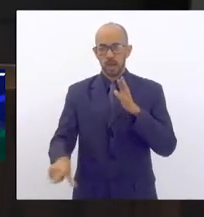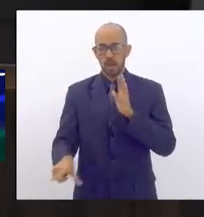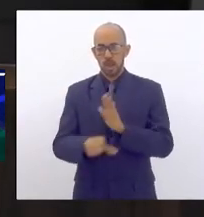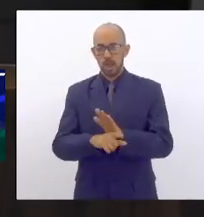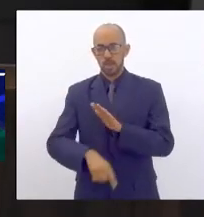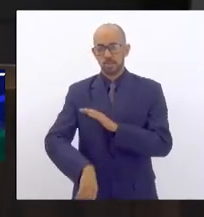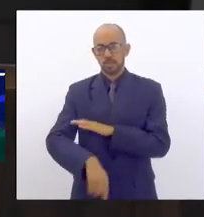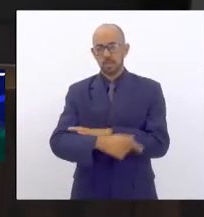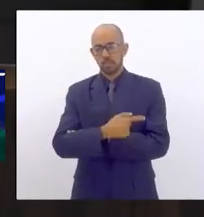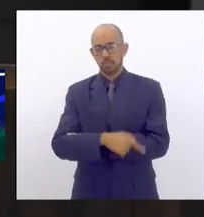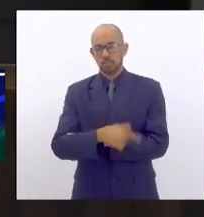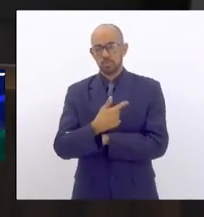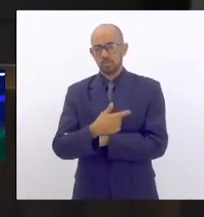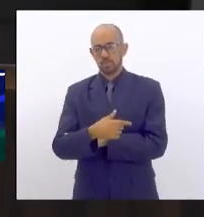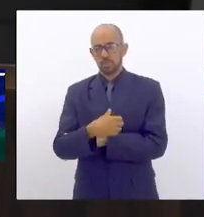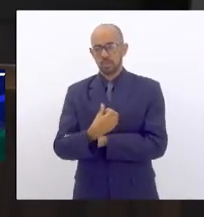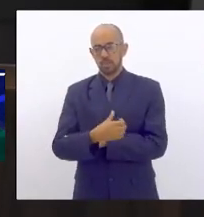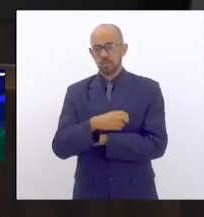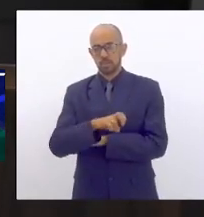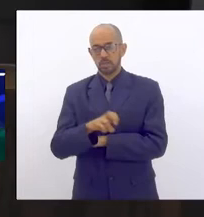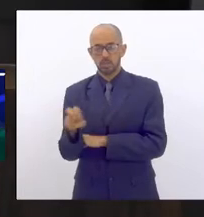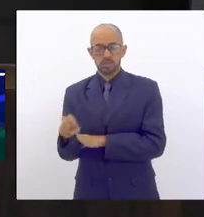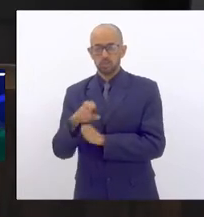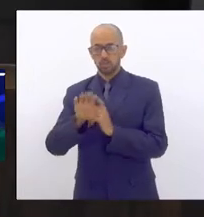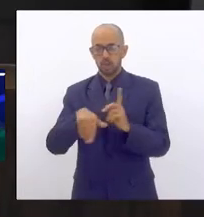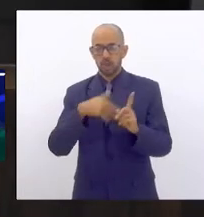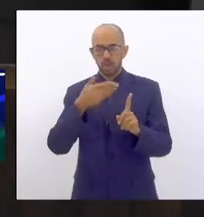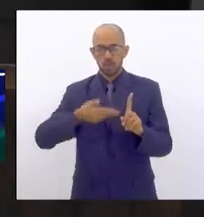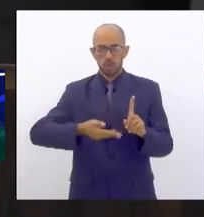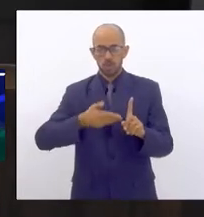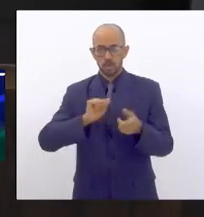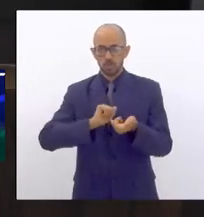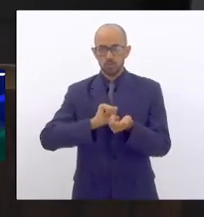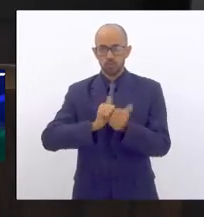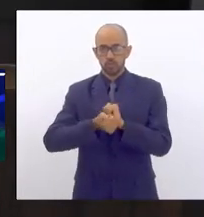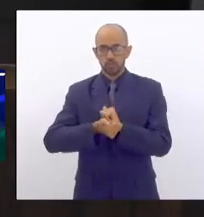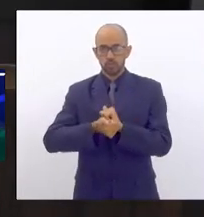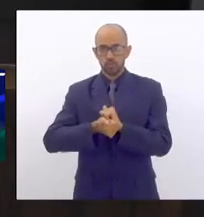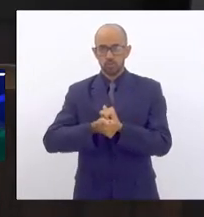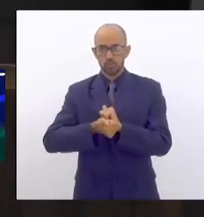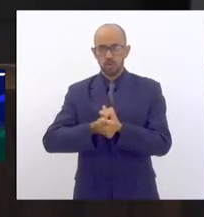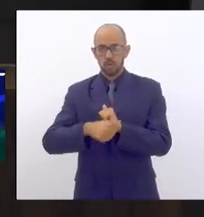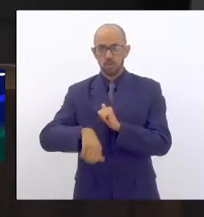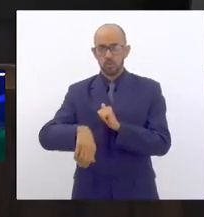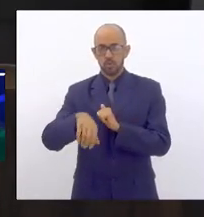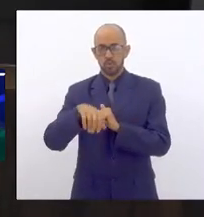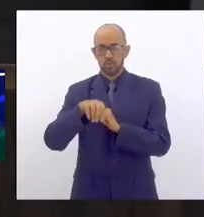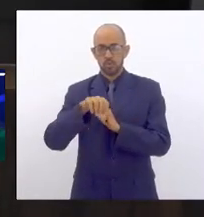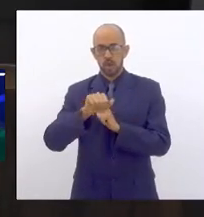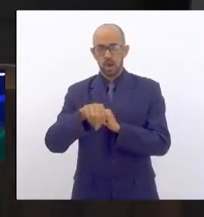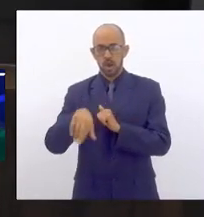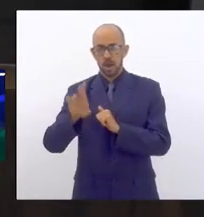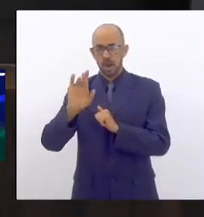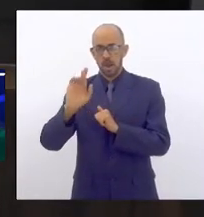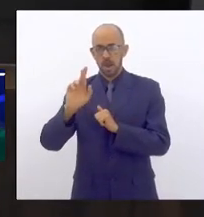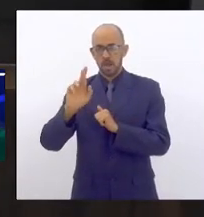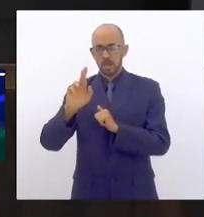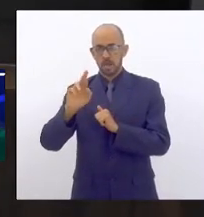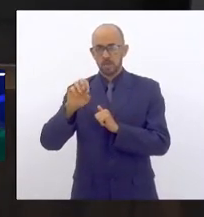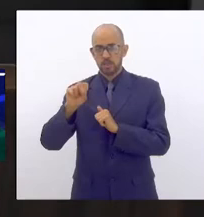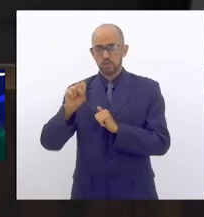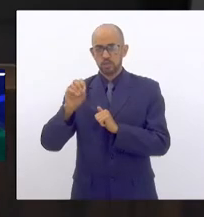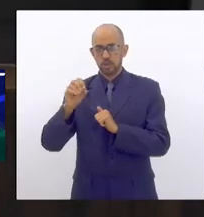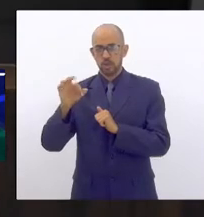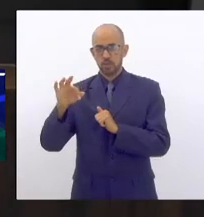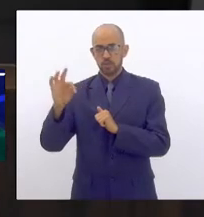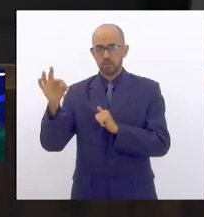7.655, de 19 de julho de 17, que reconhece o pitbull e o airsoft como desporto e regulamenta suas práticas e seus equipamentos no